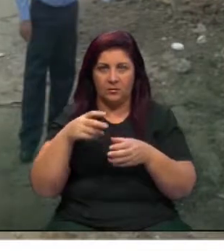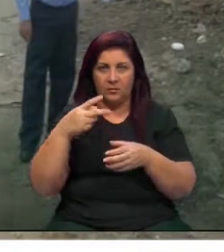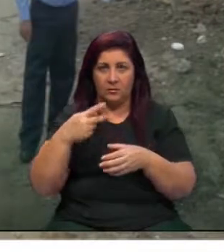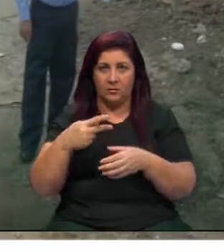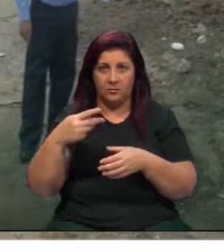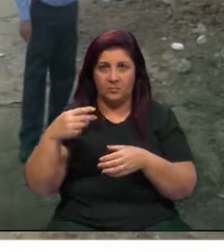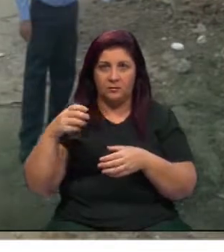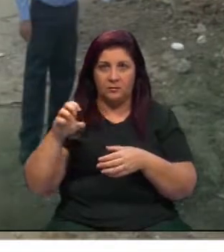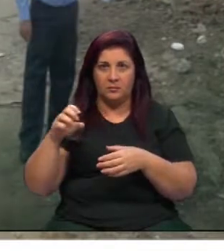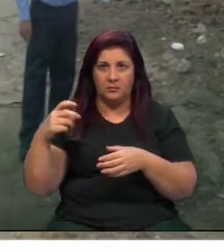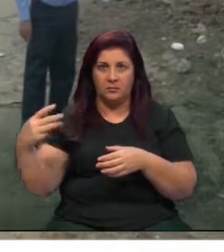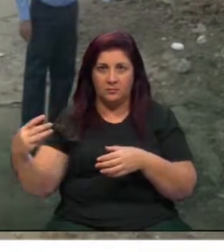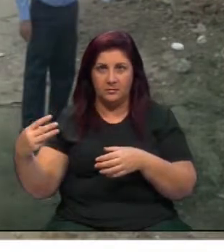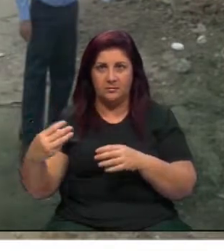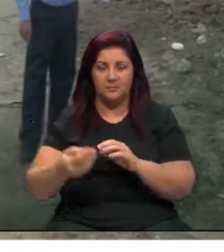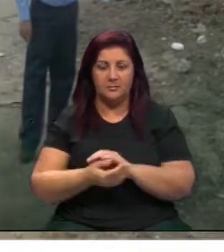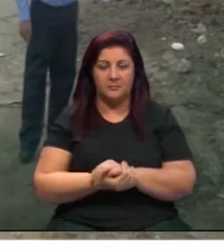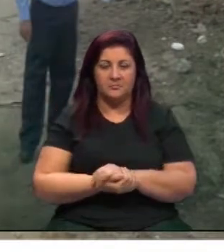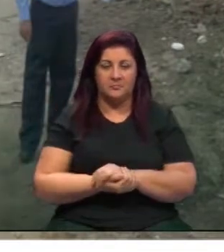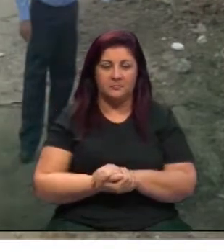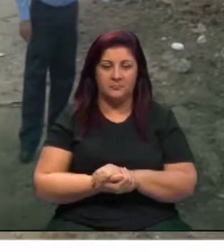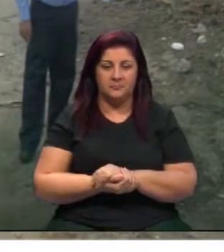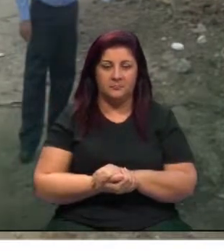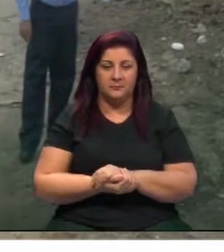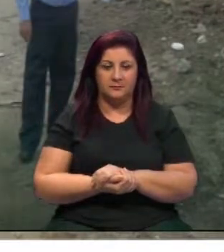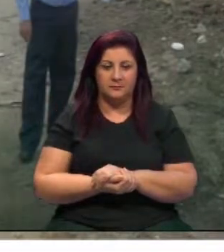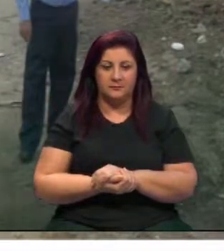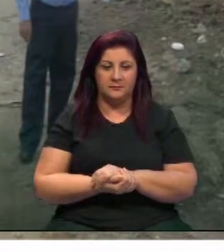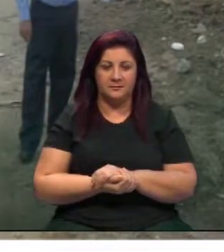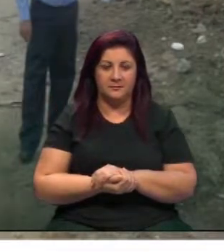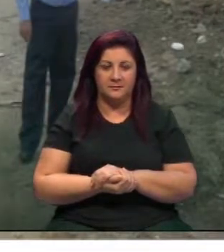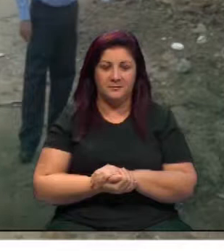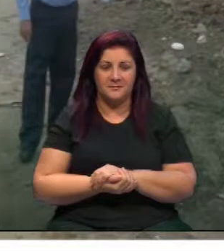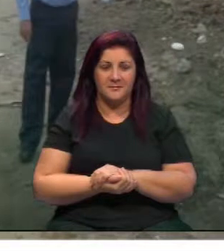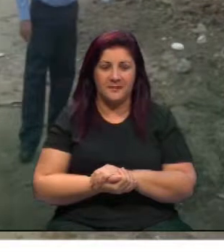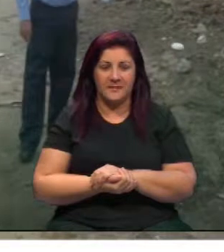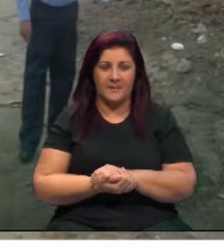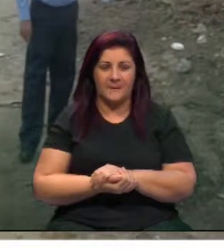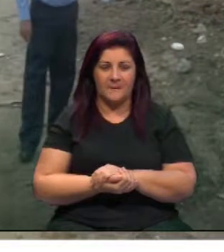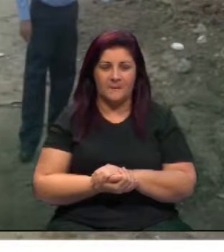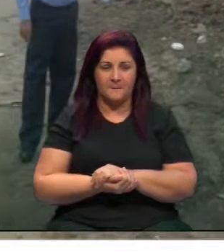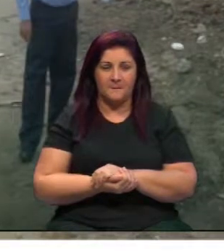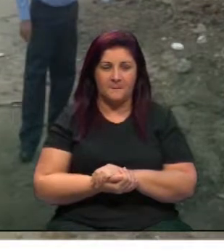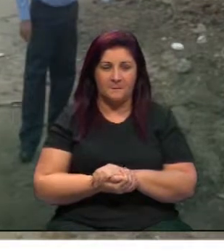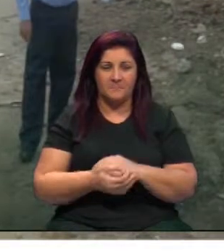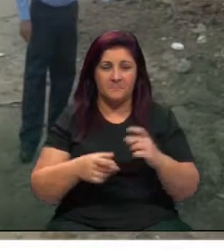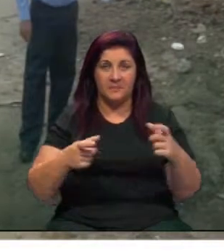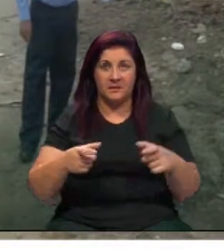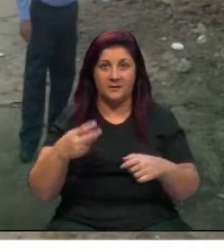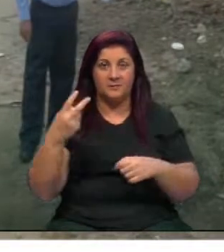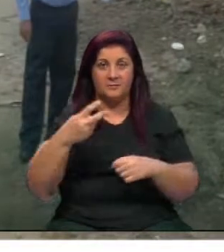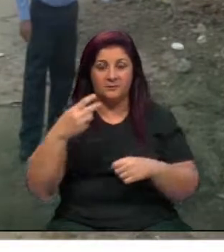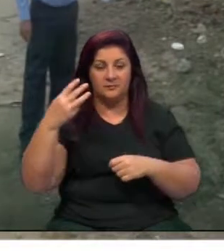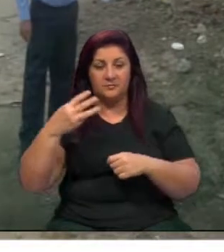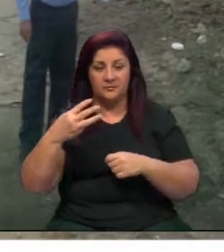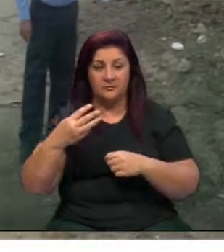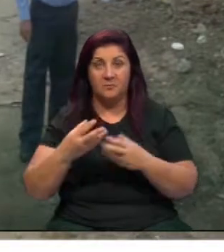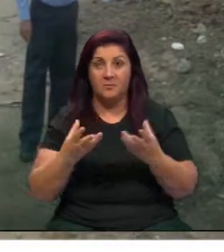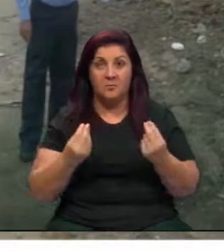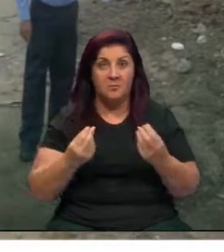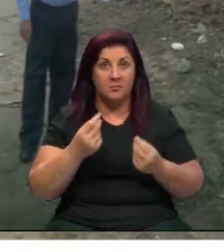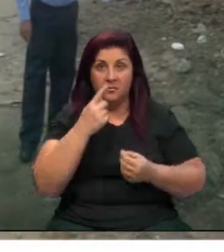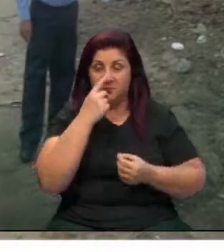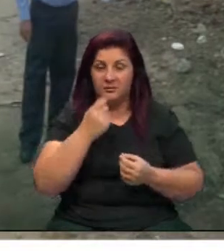setor 2 e 3. Por favor. Olha, você vê setor 2 e 3, o quanto de lixo. Ali tem